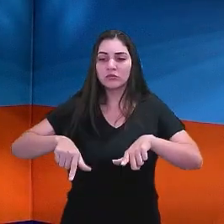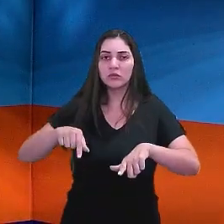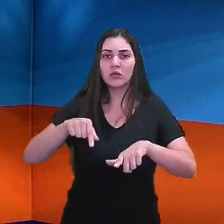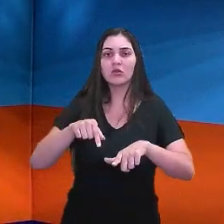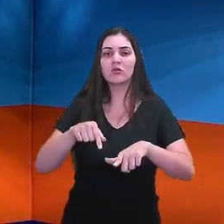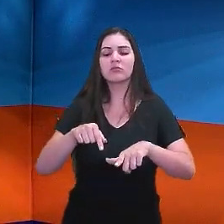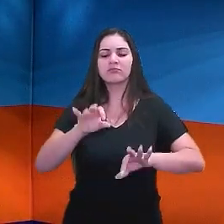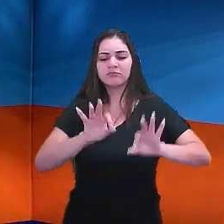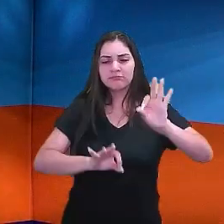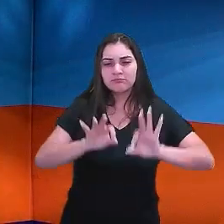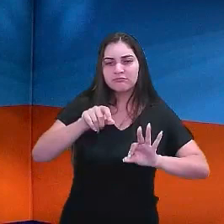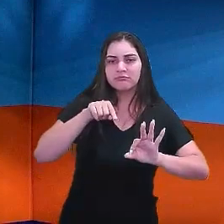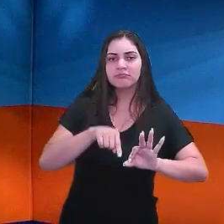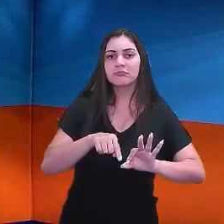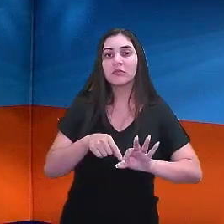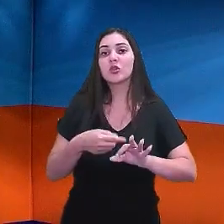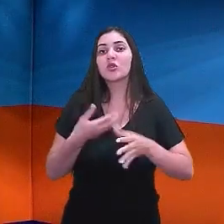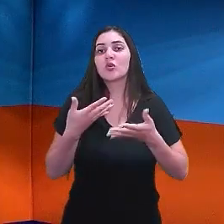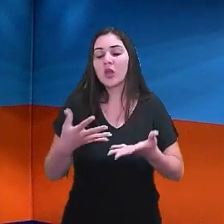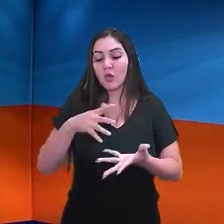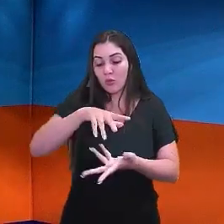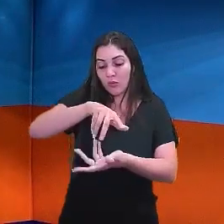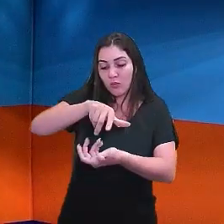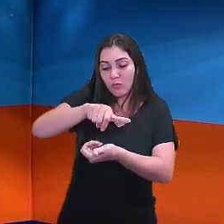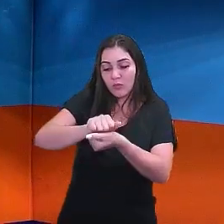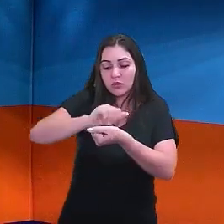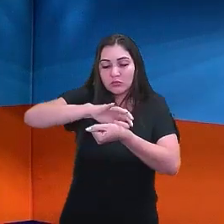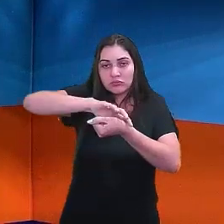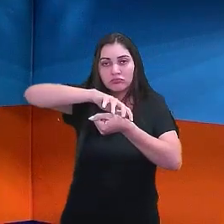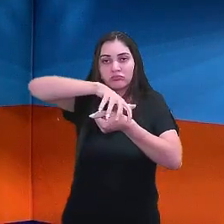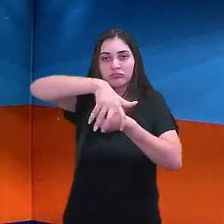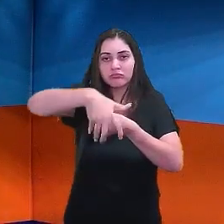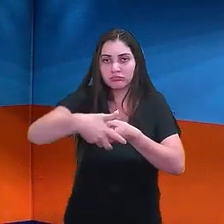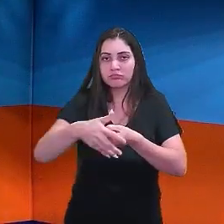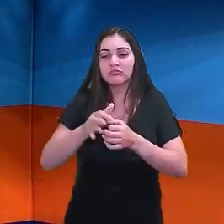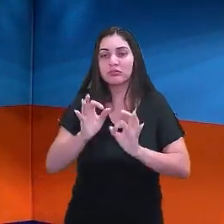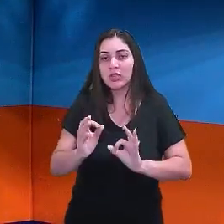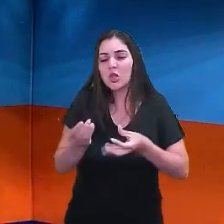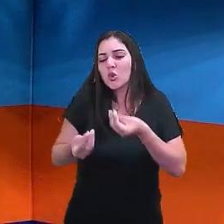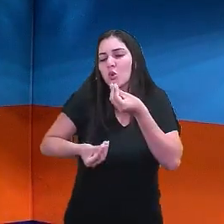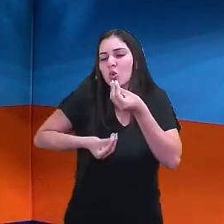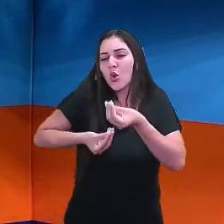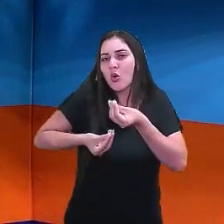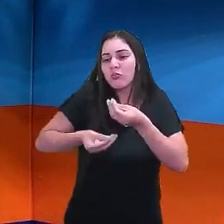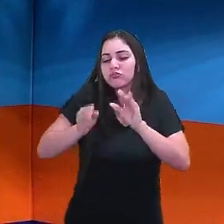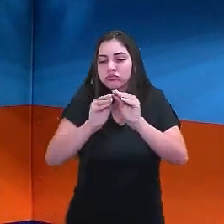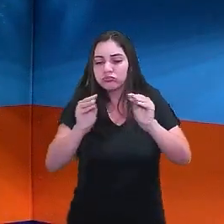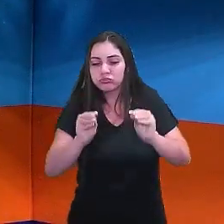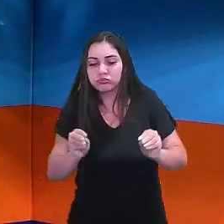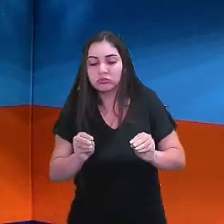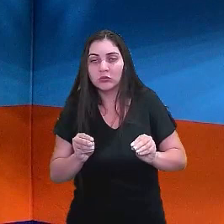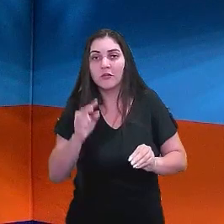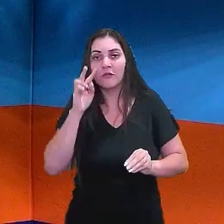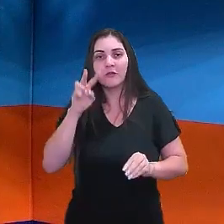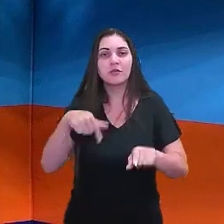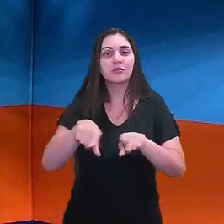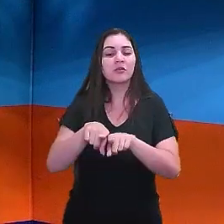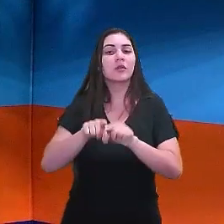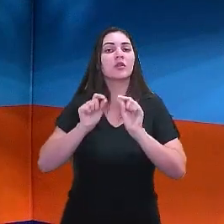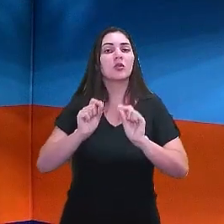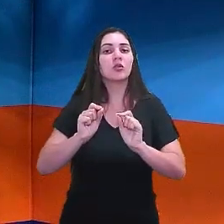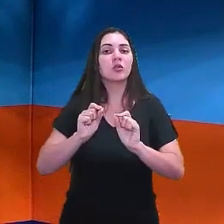aquela forma em que o planeta Terra, a superfície do planeta Terra, como é que ele se modela. Vimos também que os